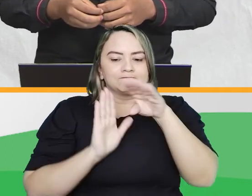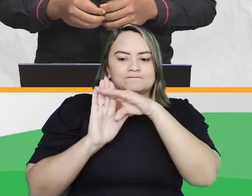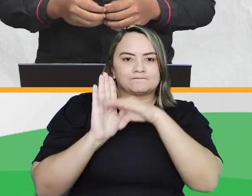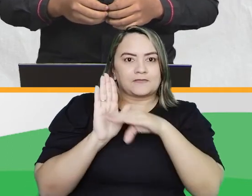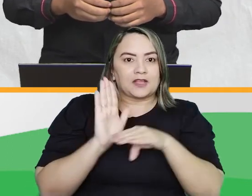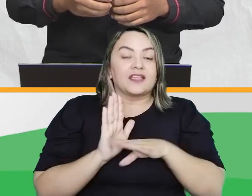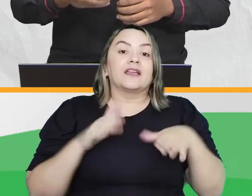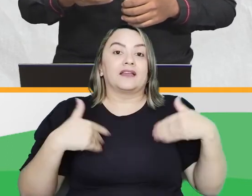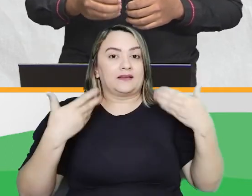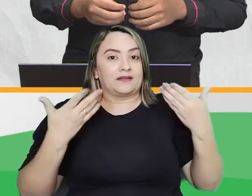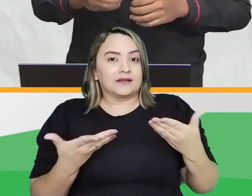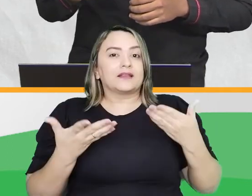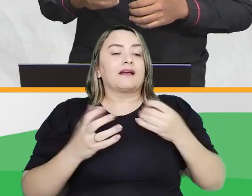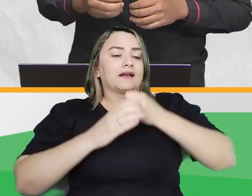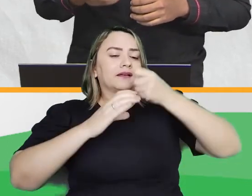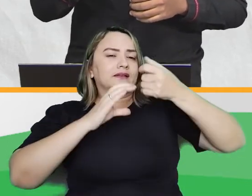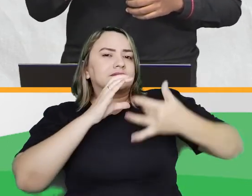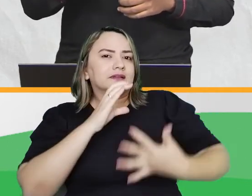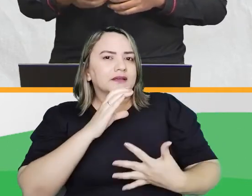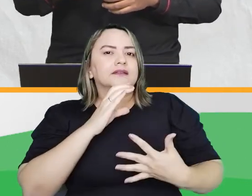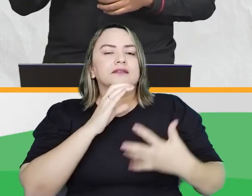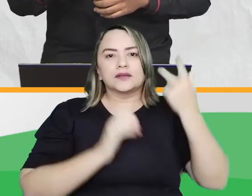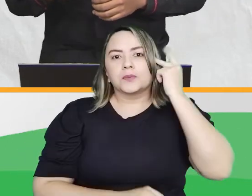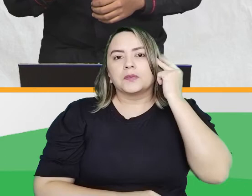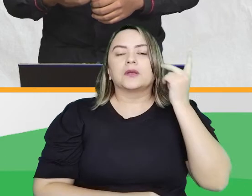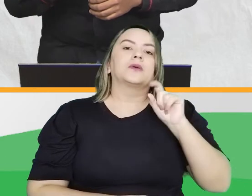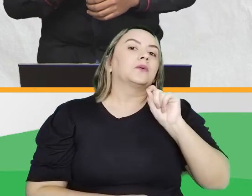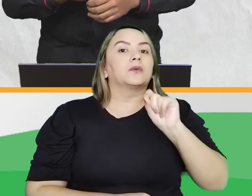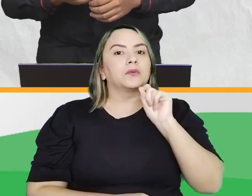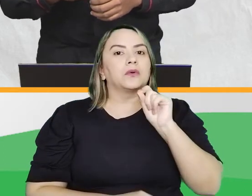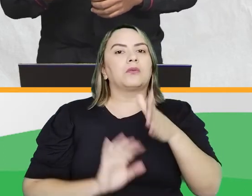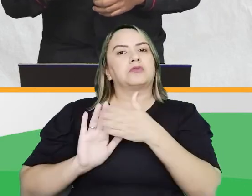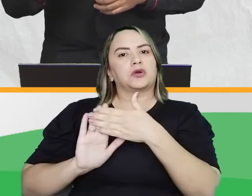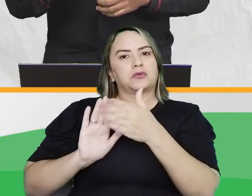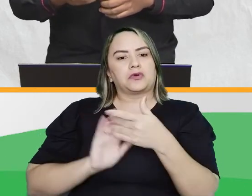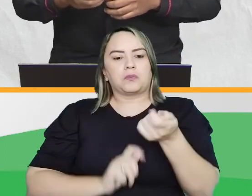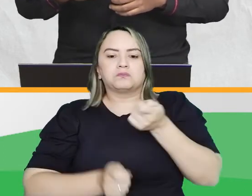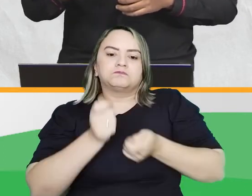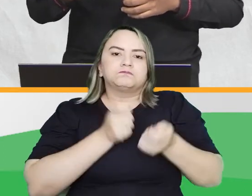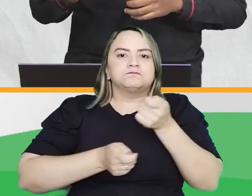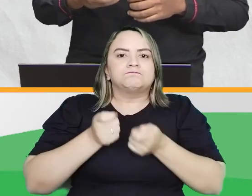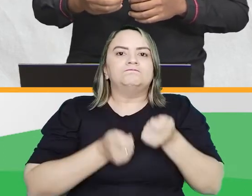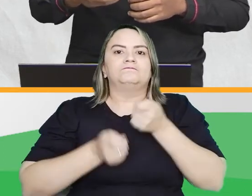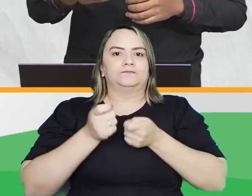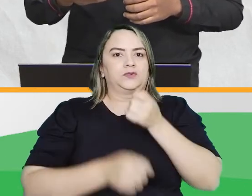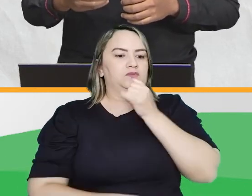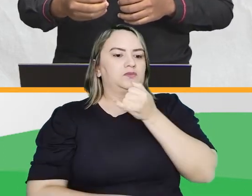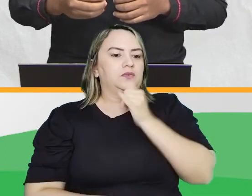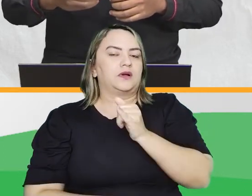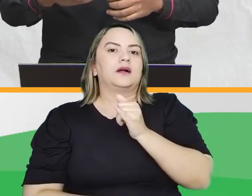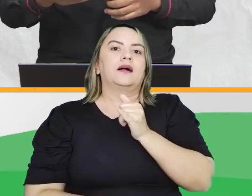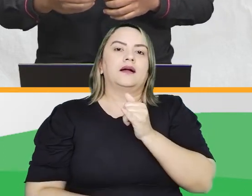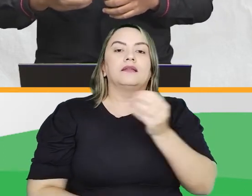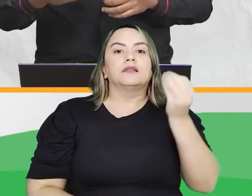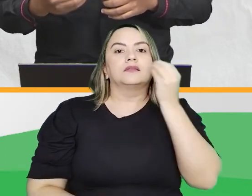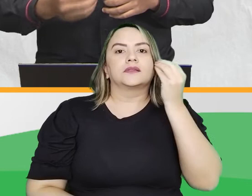finalidades. A característica comum a todas essas recomendações é a proposta de economizar